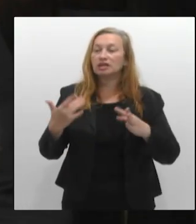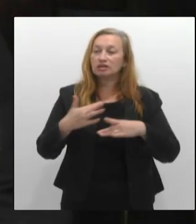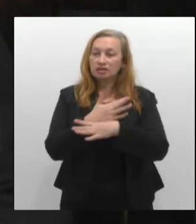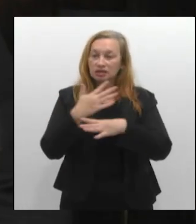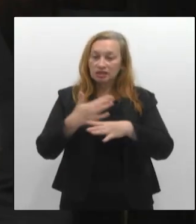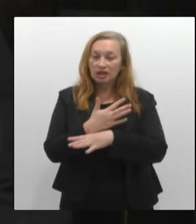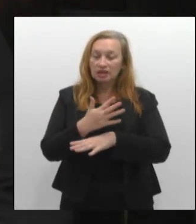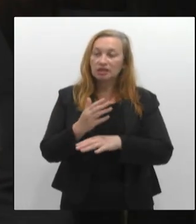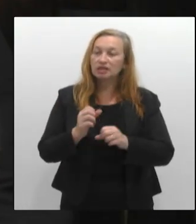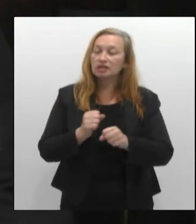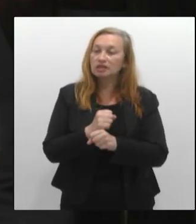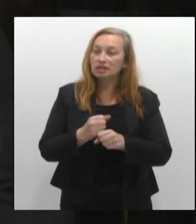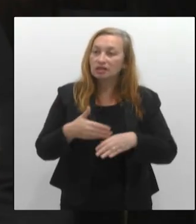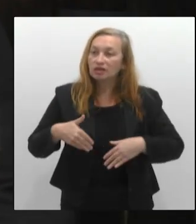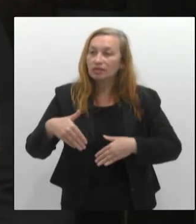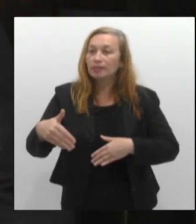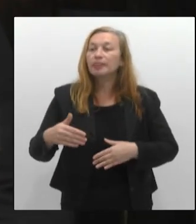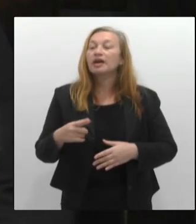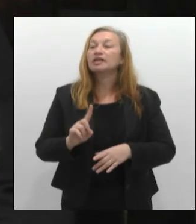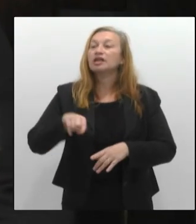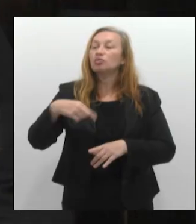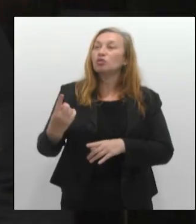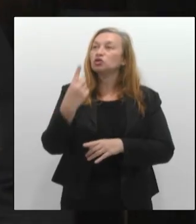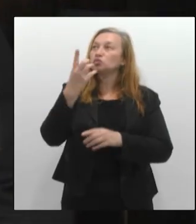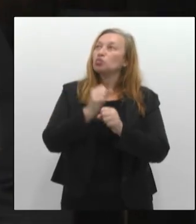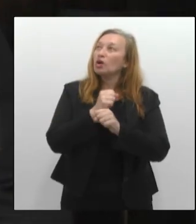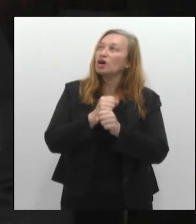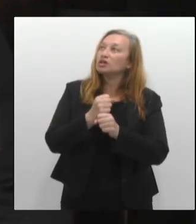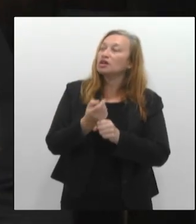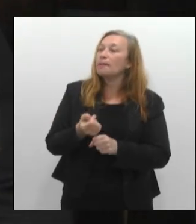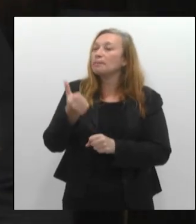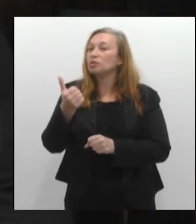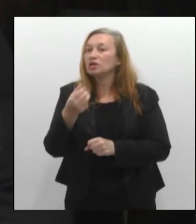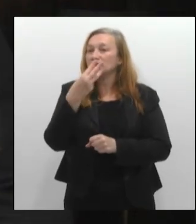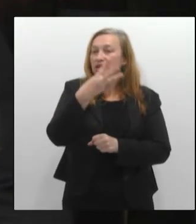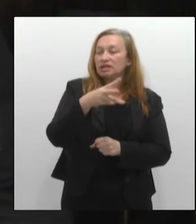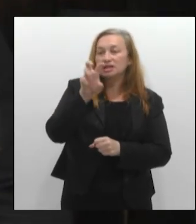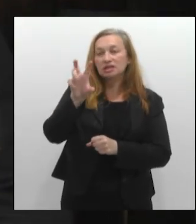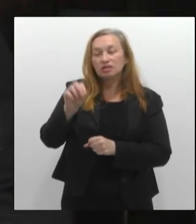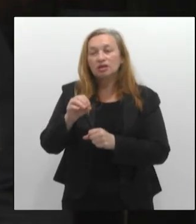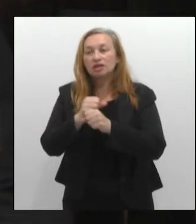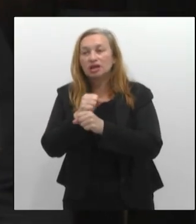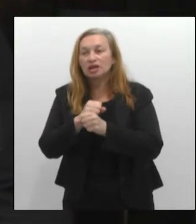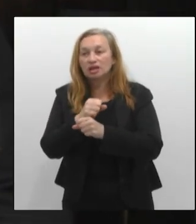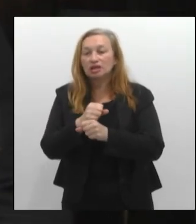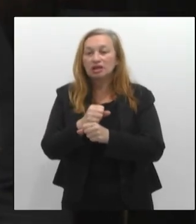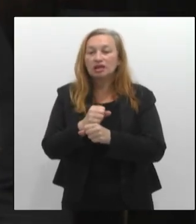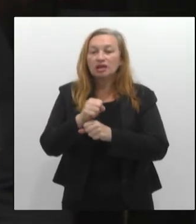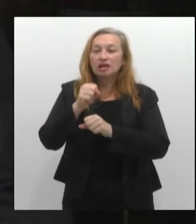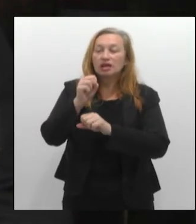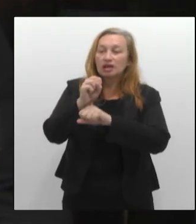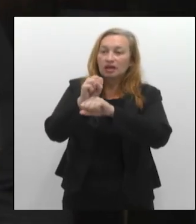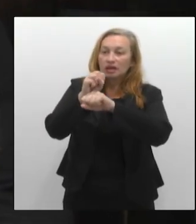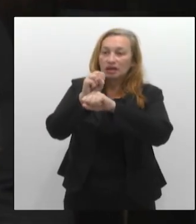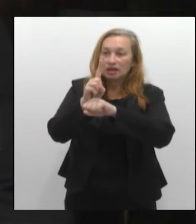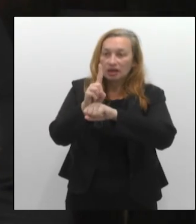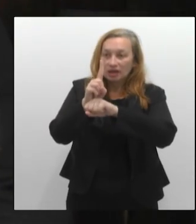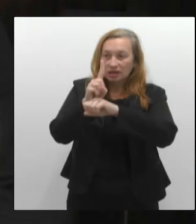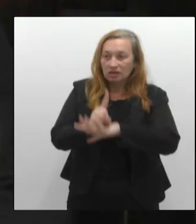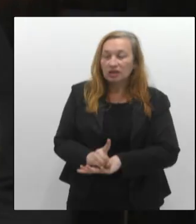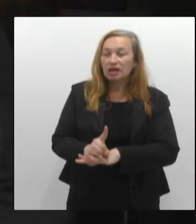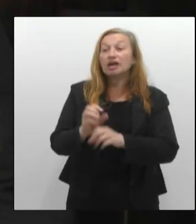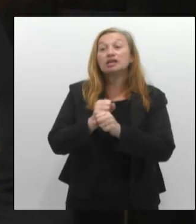neste ano. E depois de um ano e pouco, 350 anos da diocese, vai ser o ano que vem. Portanto, desse ano de